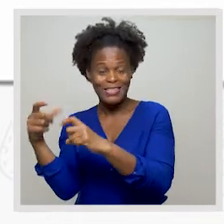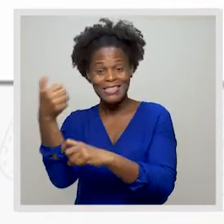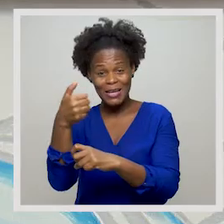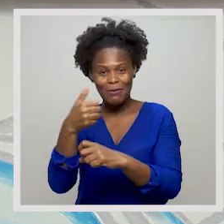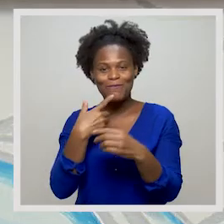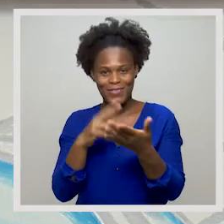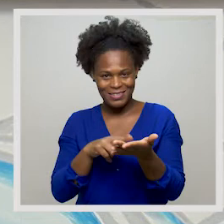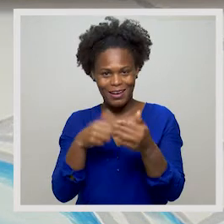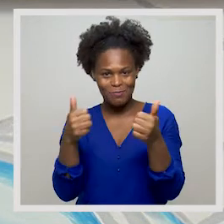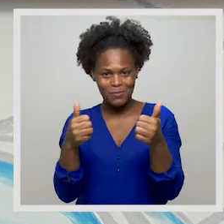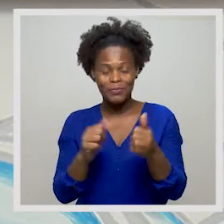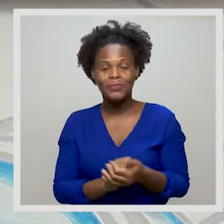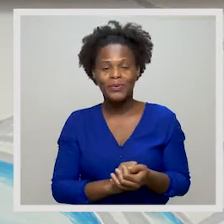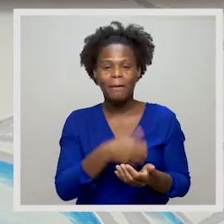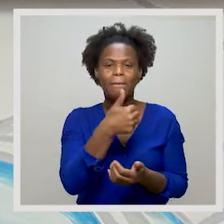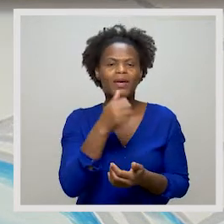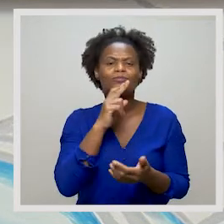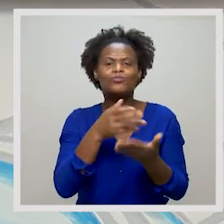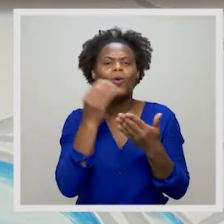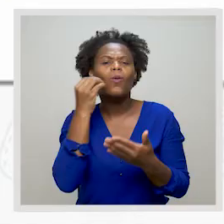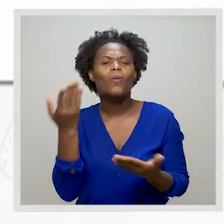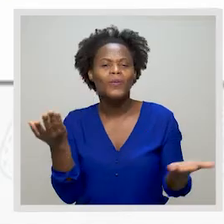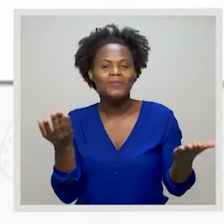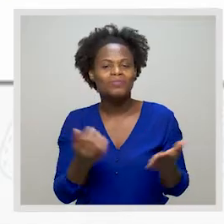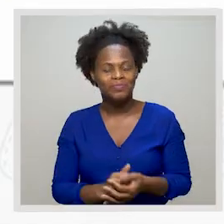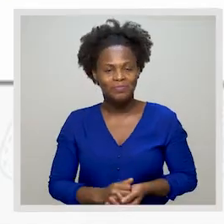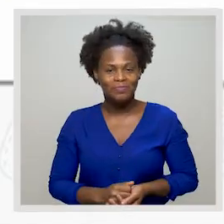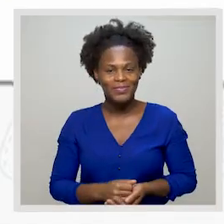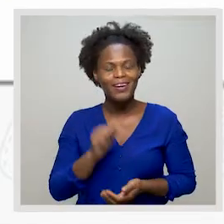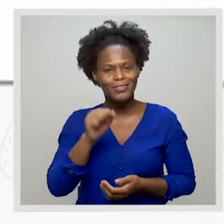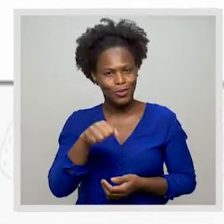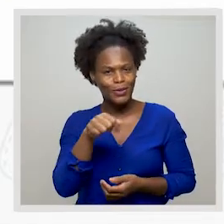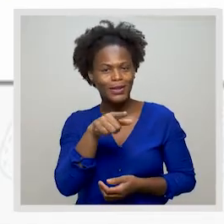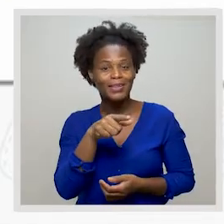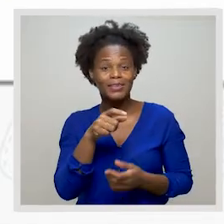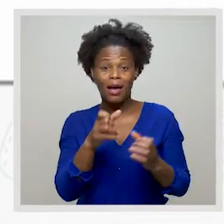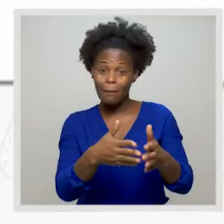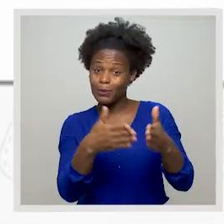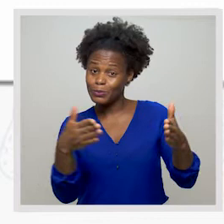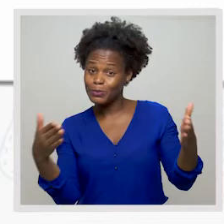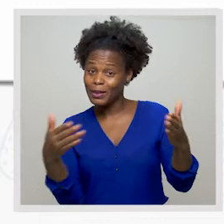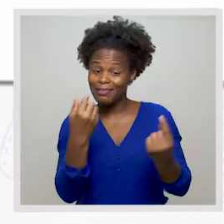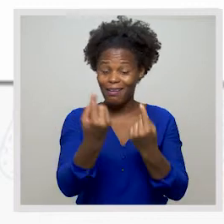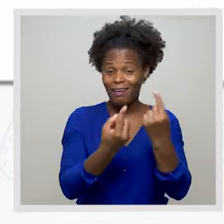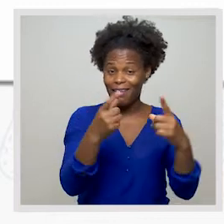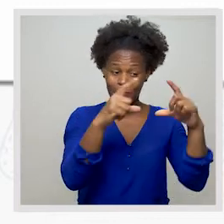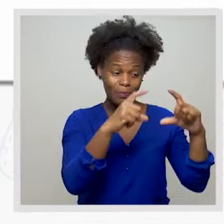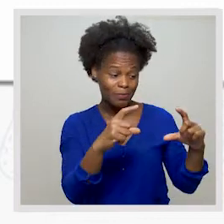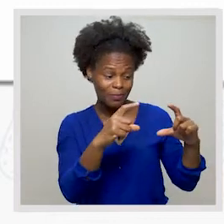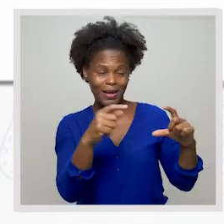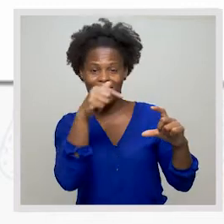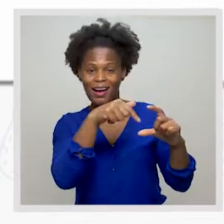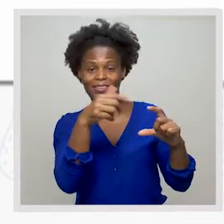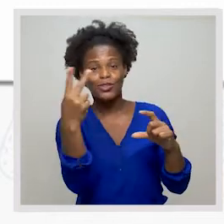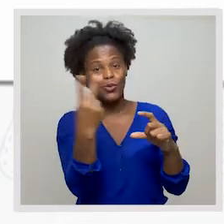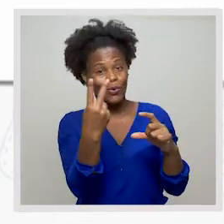Correto. A linha B. Como é que responderam? Isso. A amplitude de cada classe